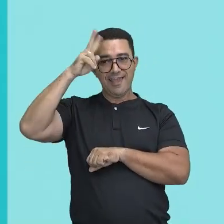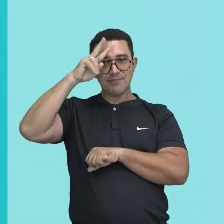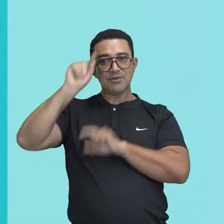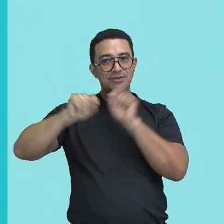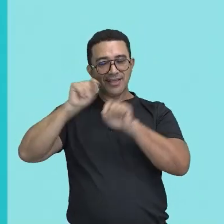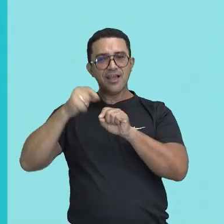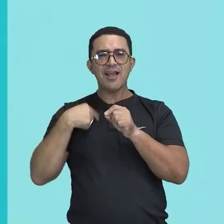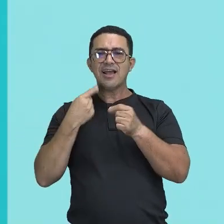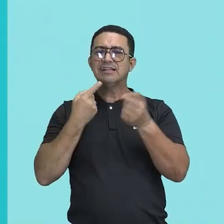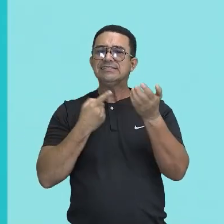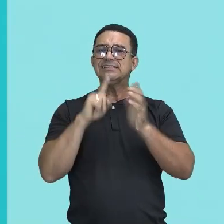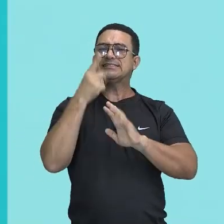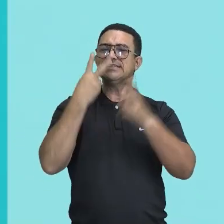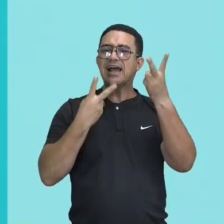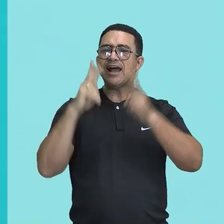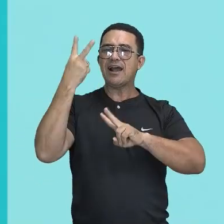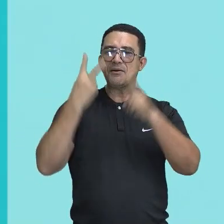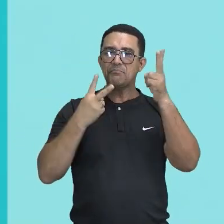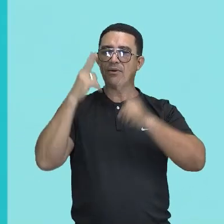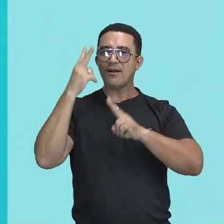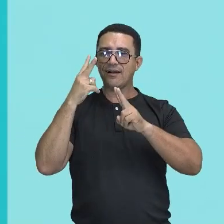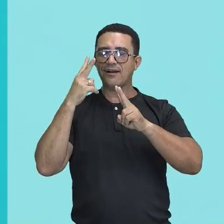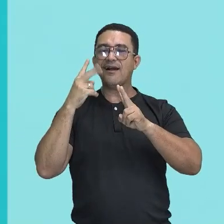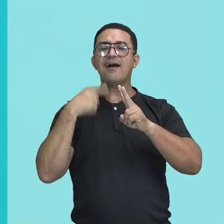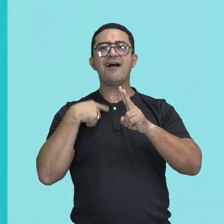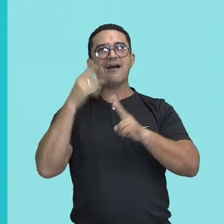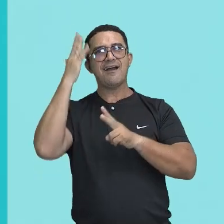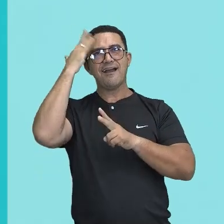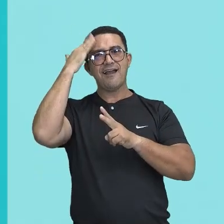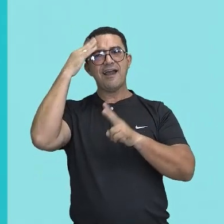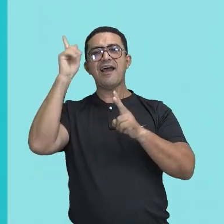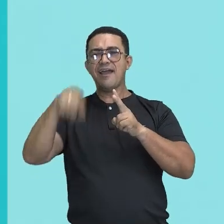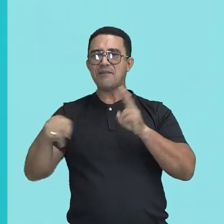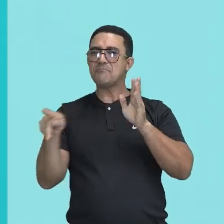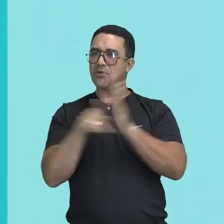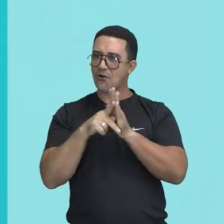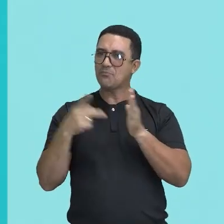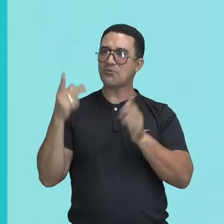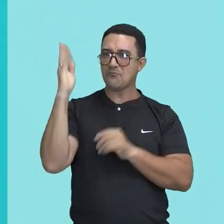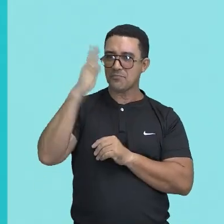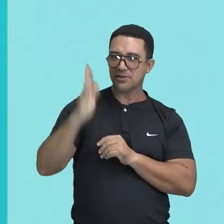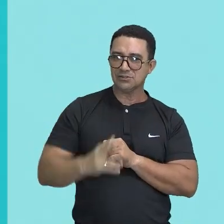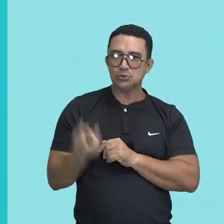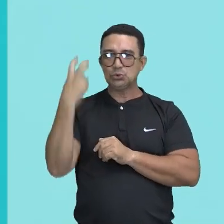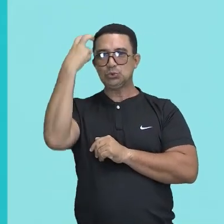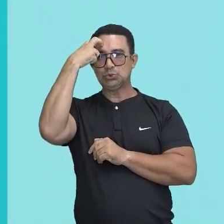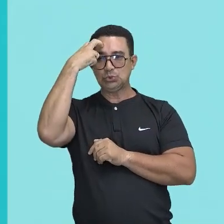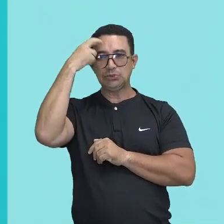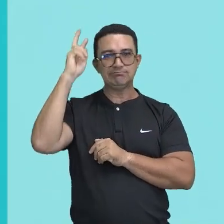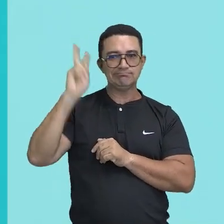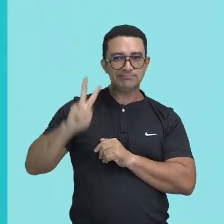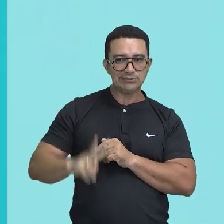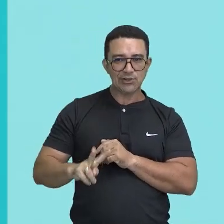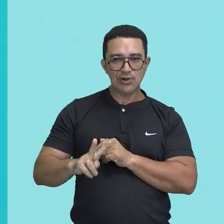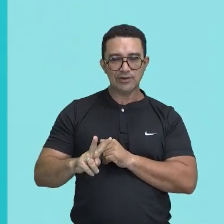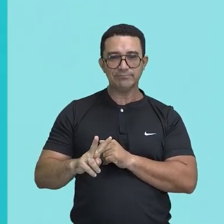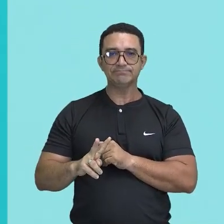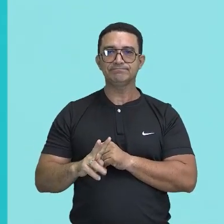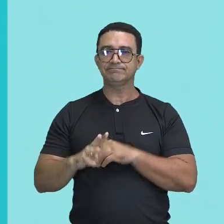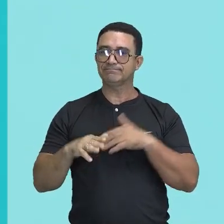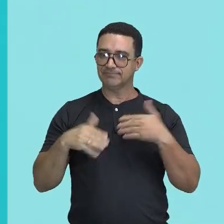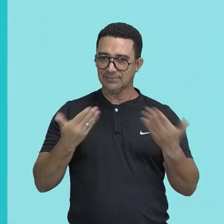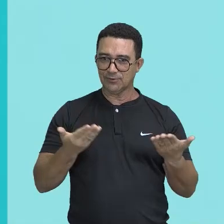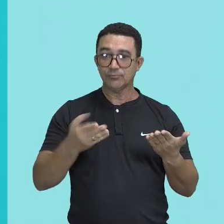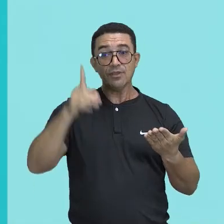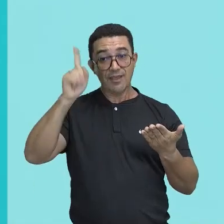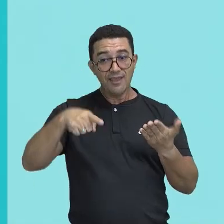quando falamos do samba, estamos trazendo o quê? Toda a nossa raiz, toda uma questão histórica. Então, é considerado o